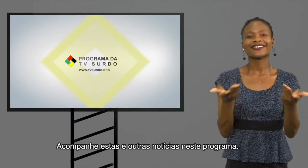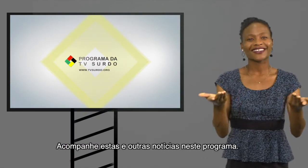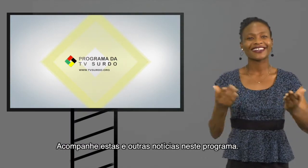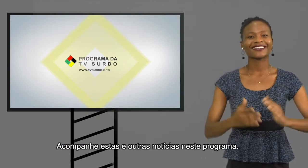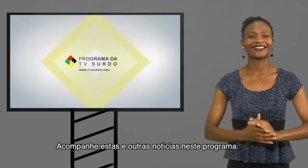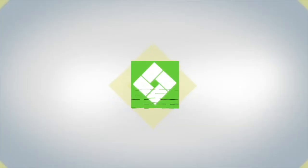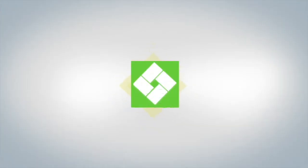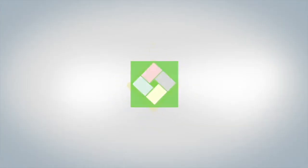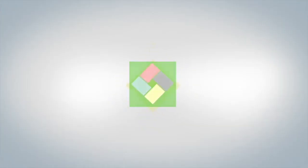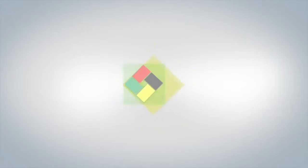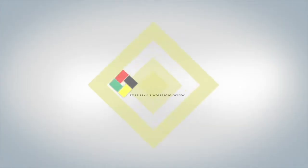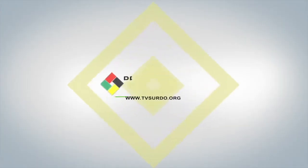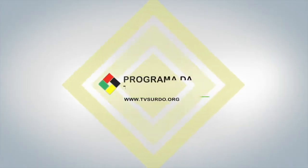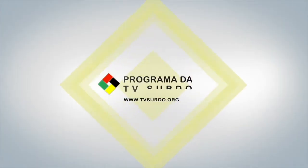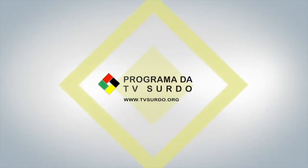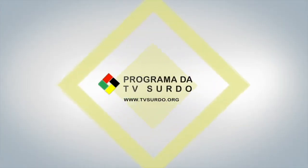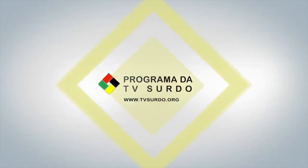neste programa.